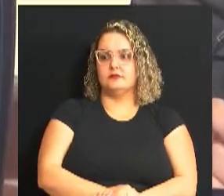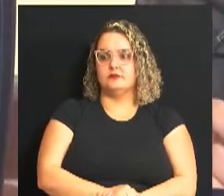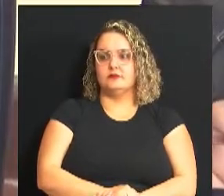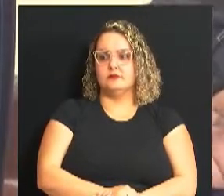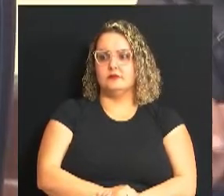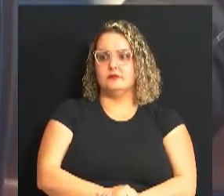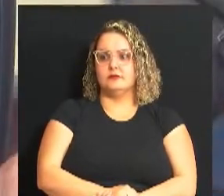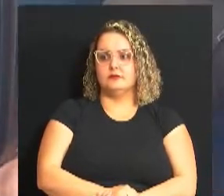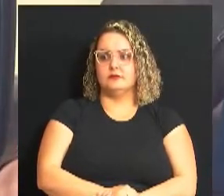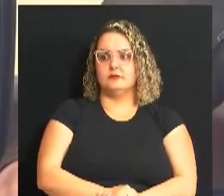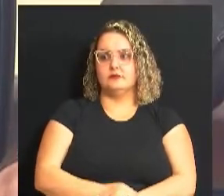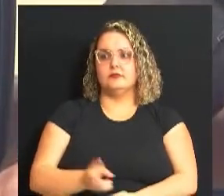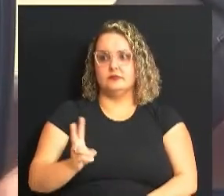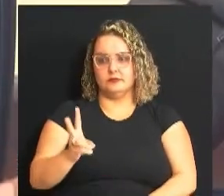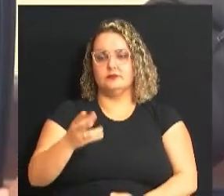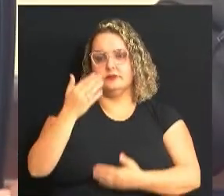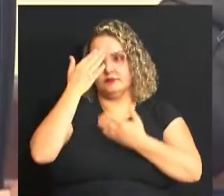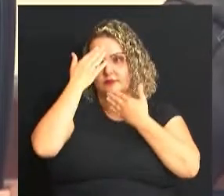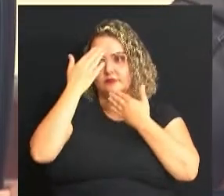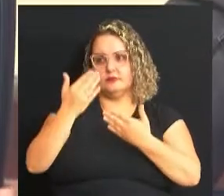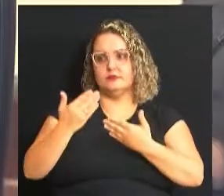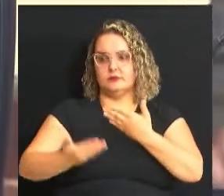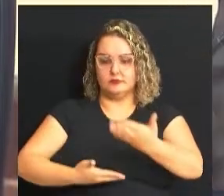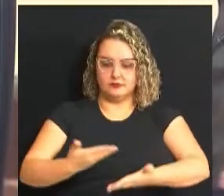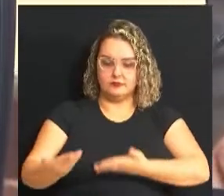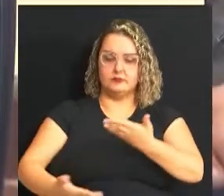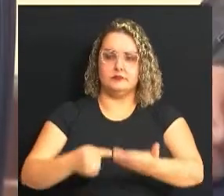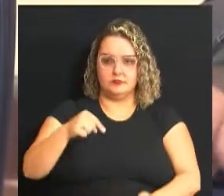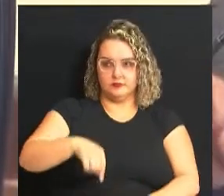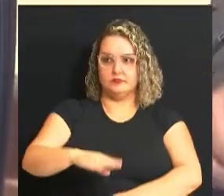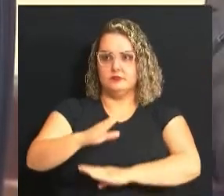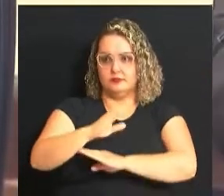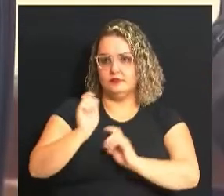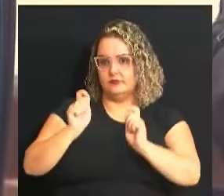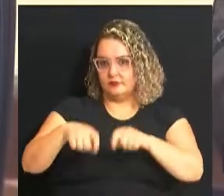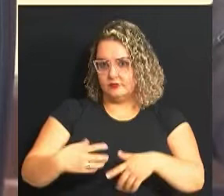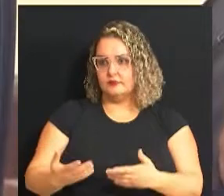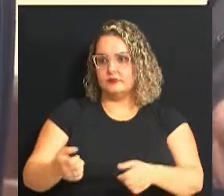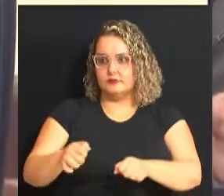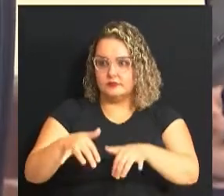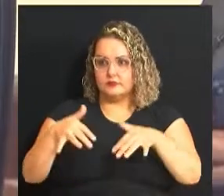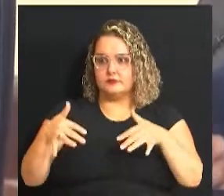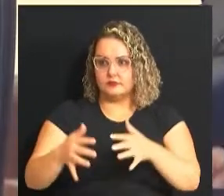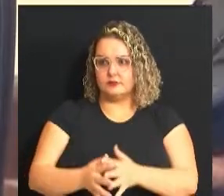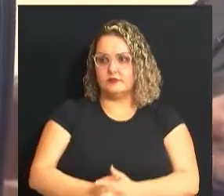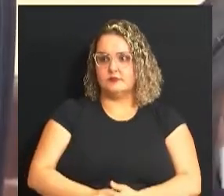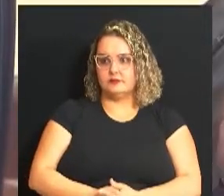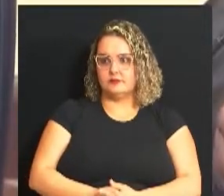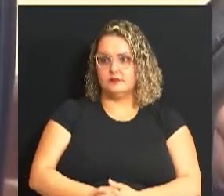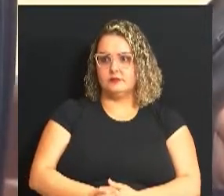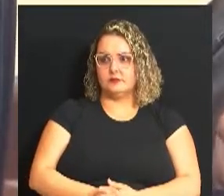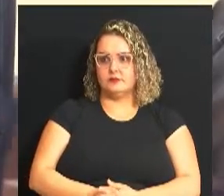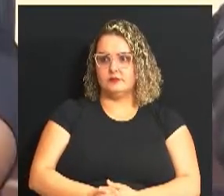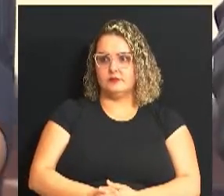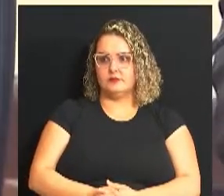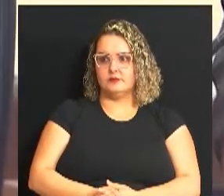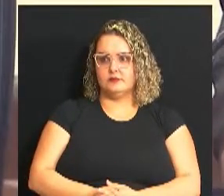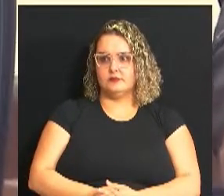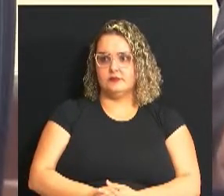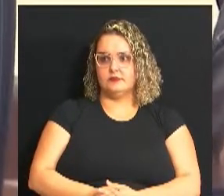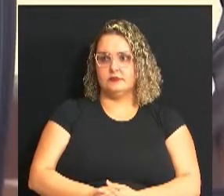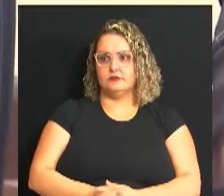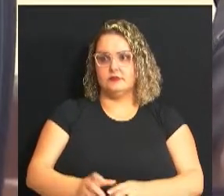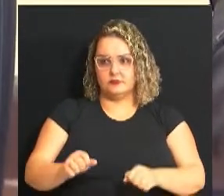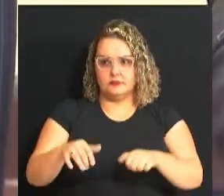E, como sempre, agradecer também aos servidores dessa casa que torna possível essa sessão, mesmo essa, né, essa